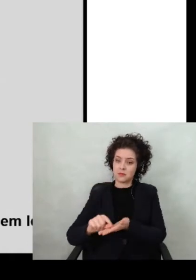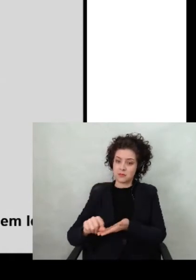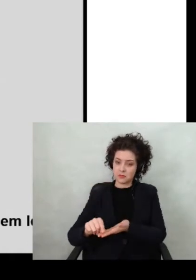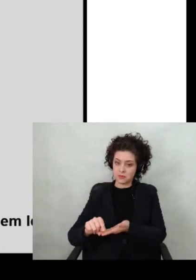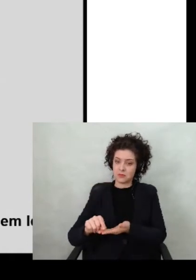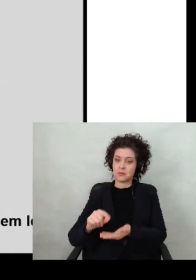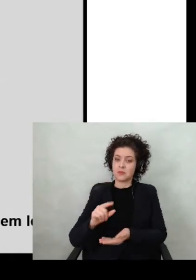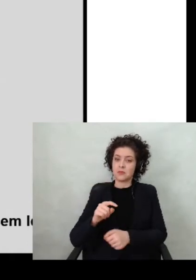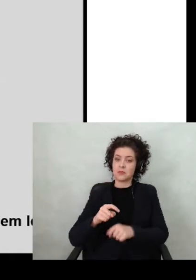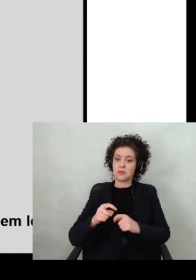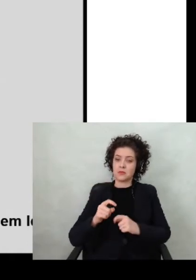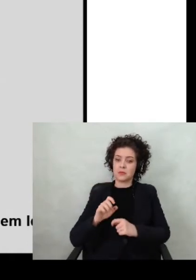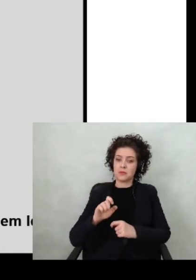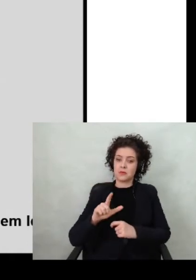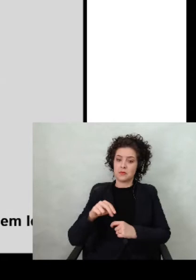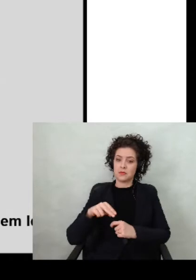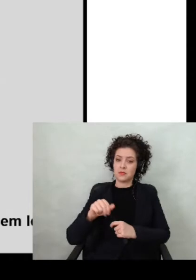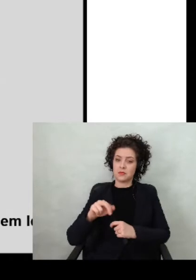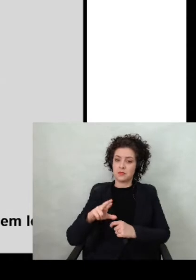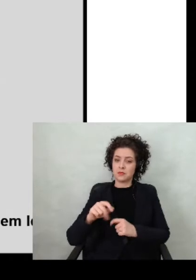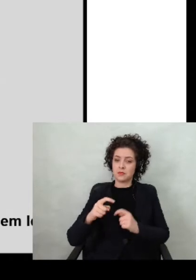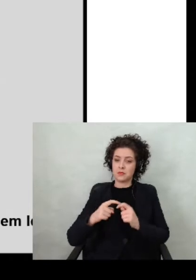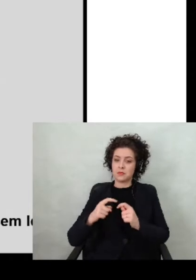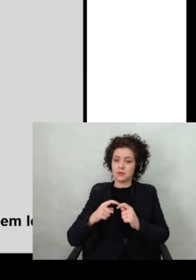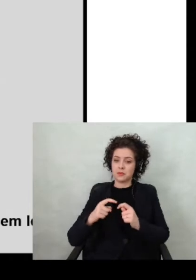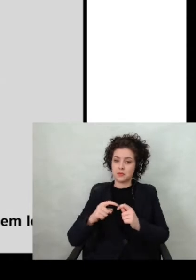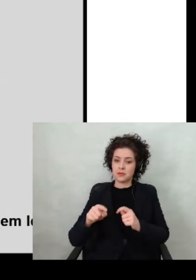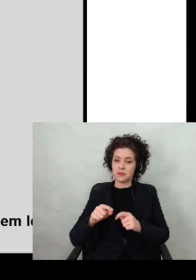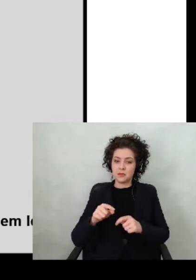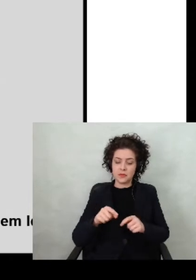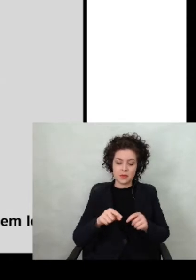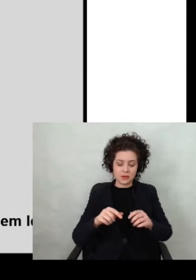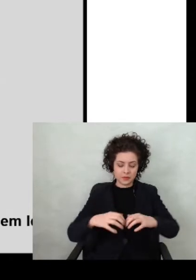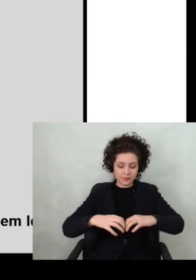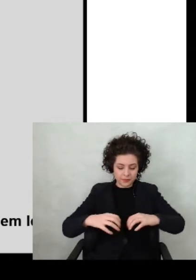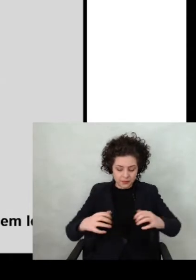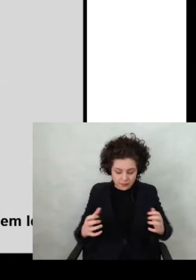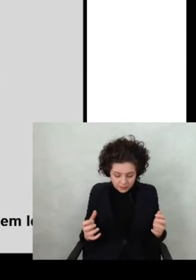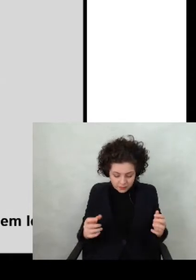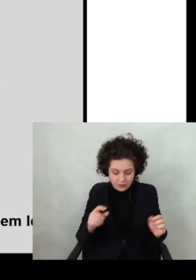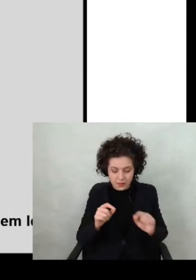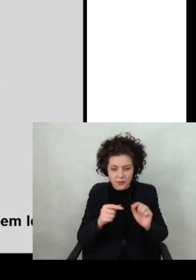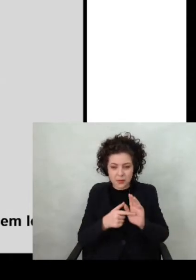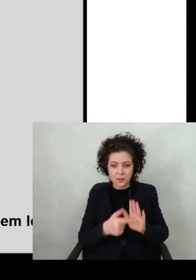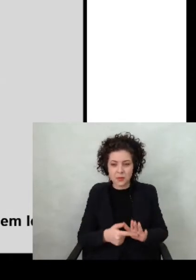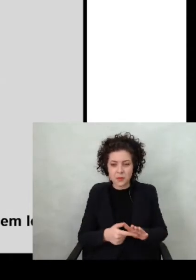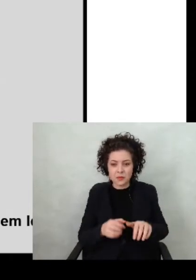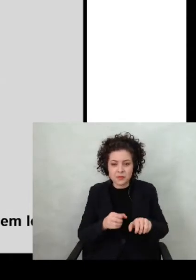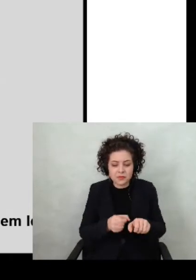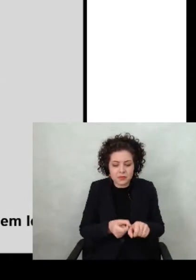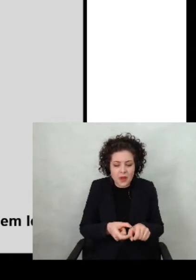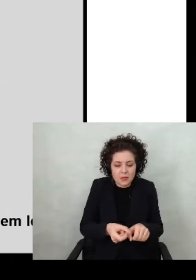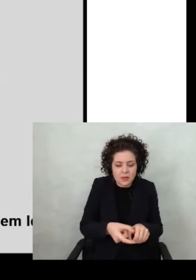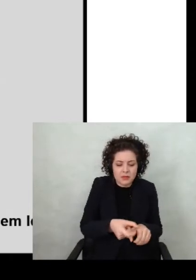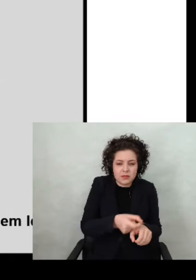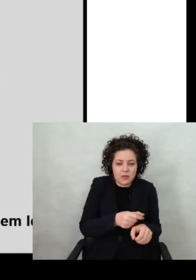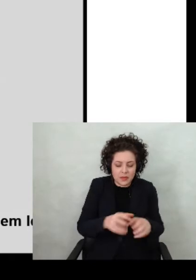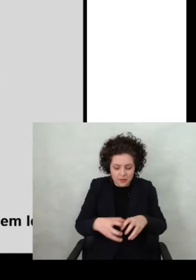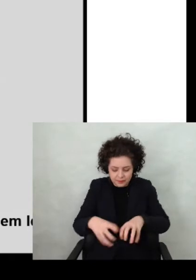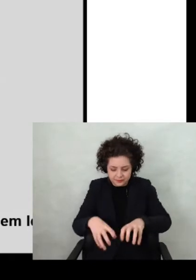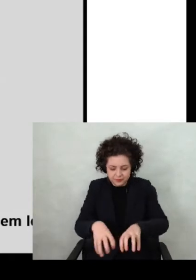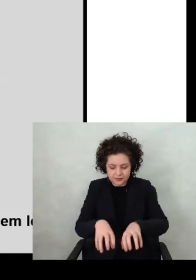Ionara Negri, e mostra em necrópsias claramente a formação de trombos em arteríolas pulmonares, mesmo